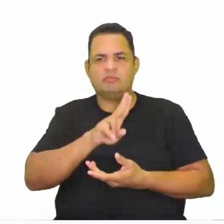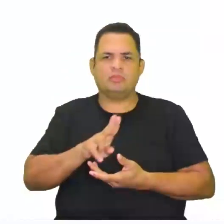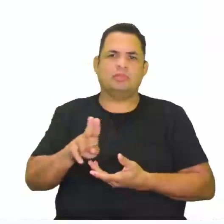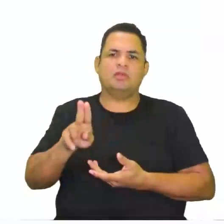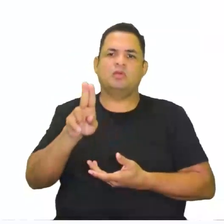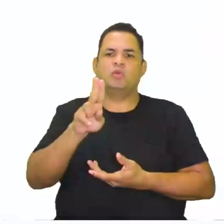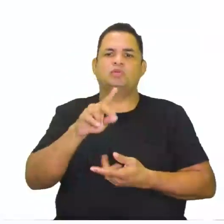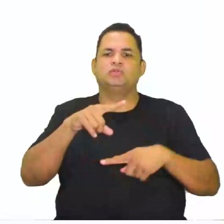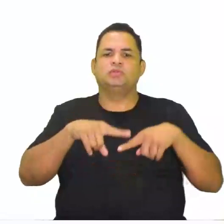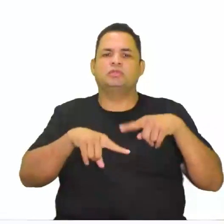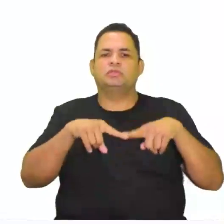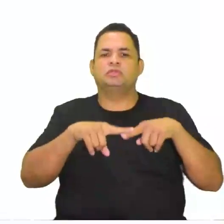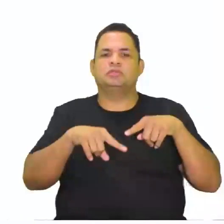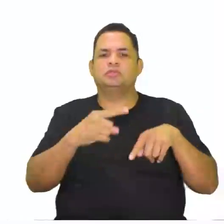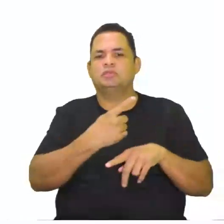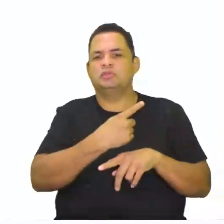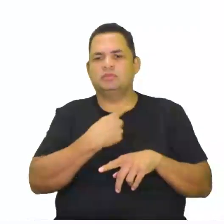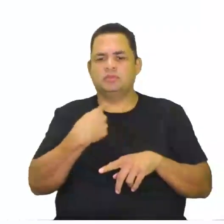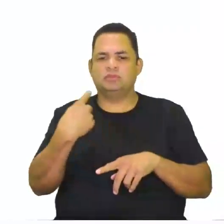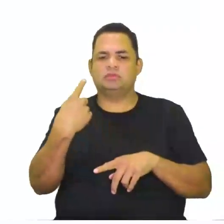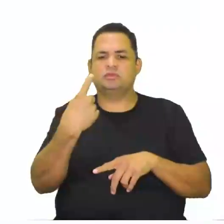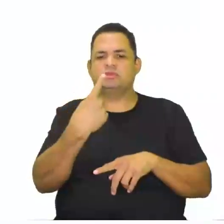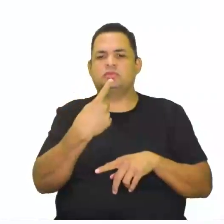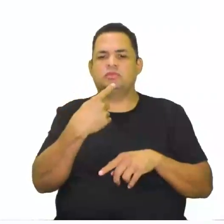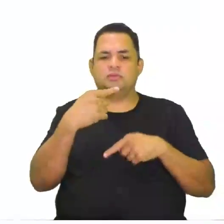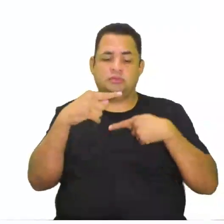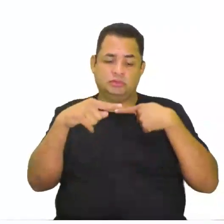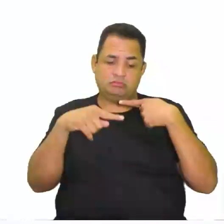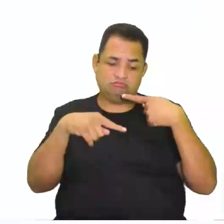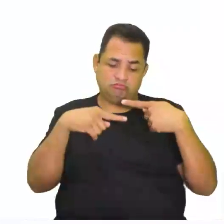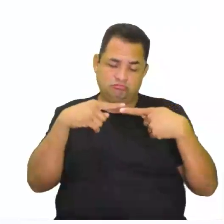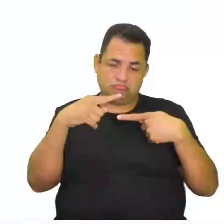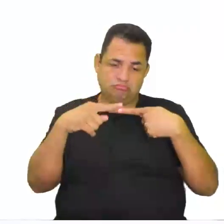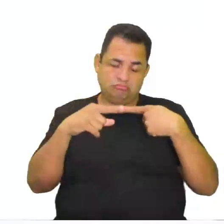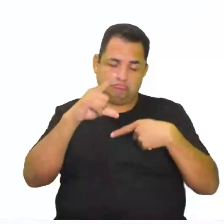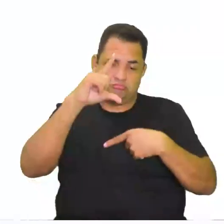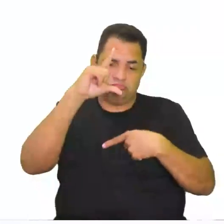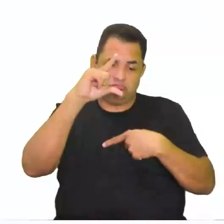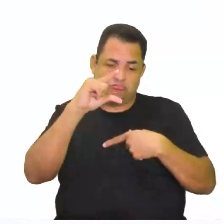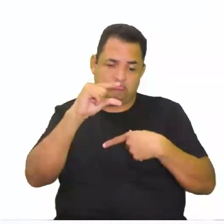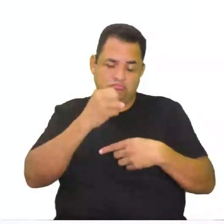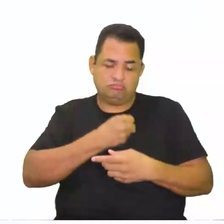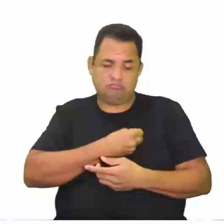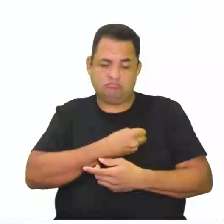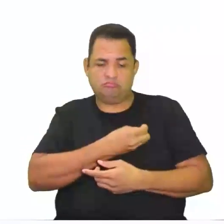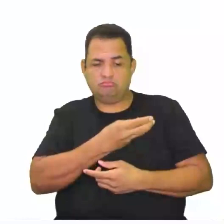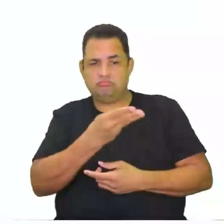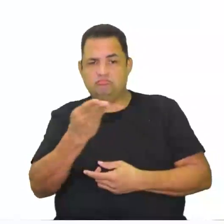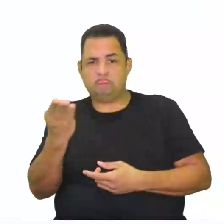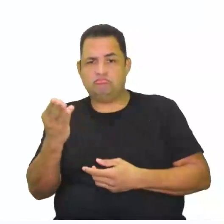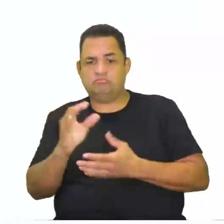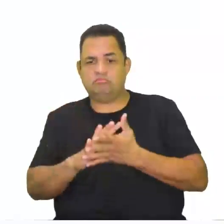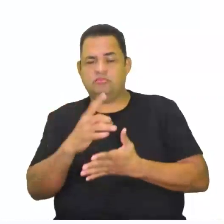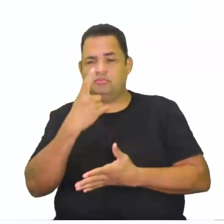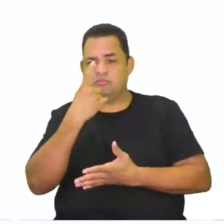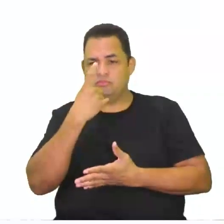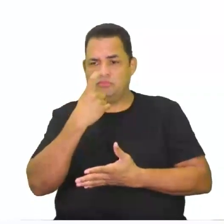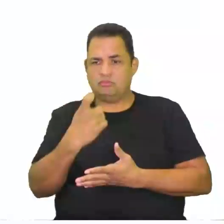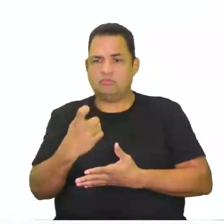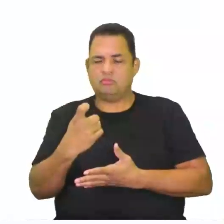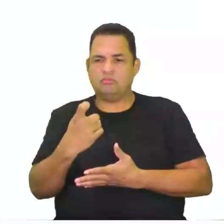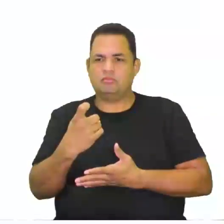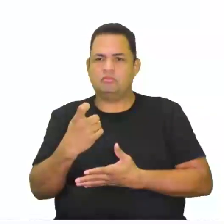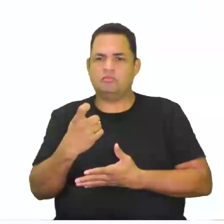desses materiais, nós, consequentemente, vamos diminuir a quantidade de lixo